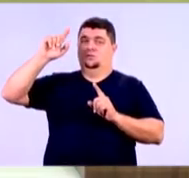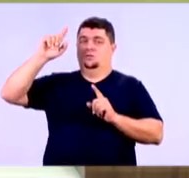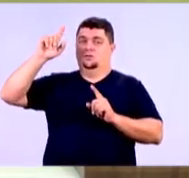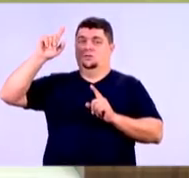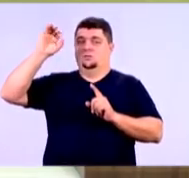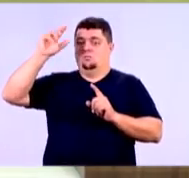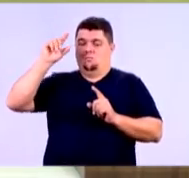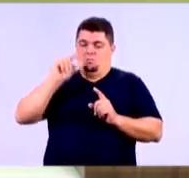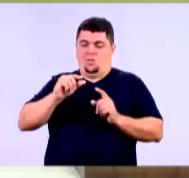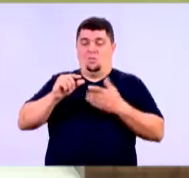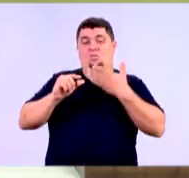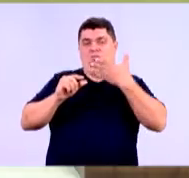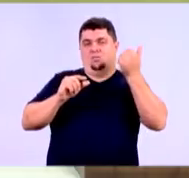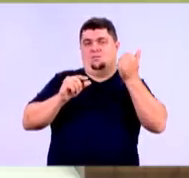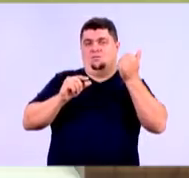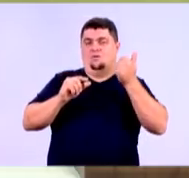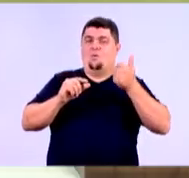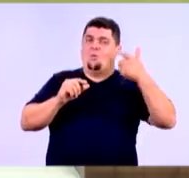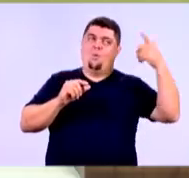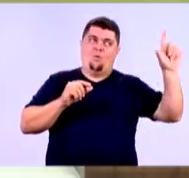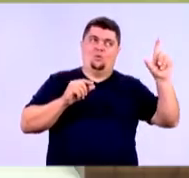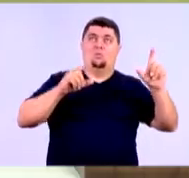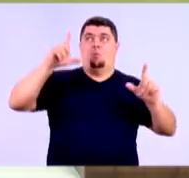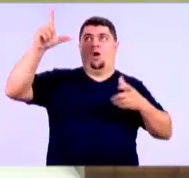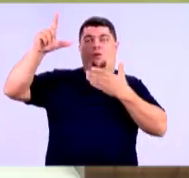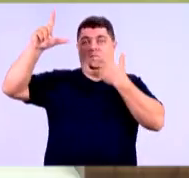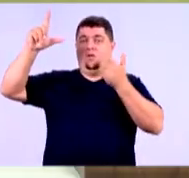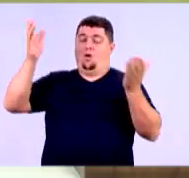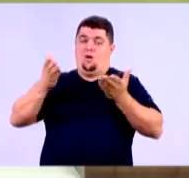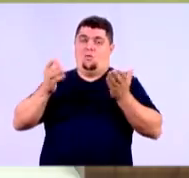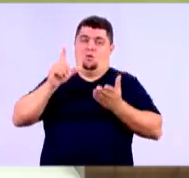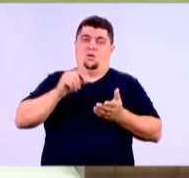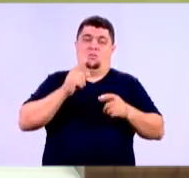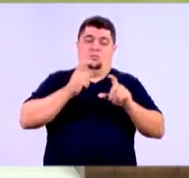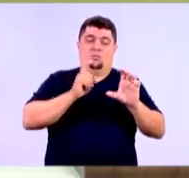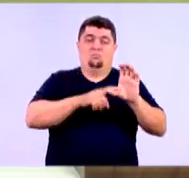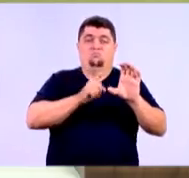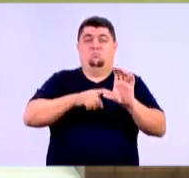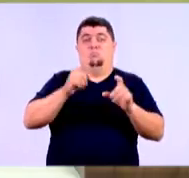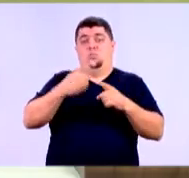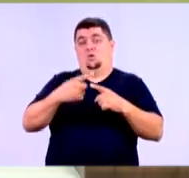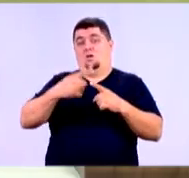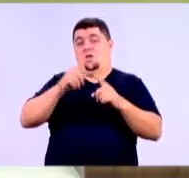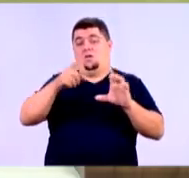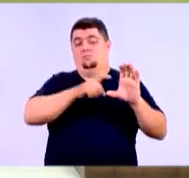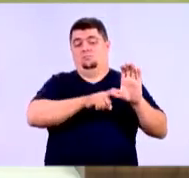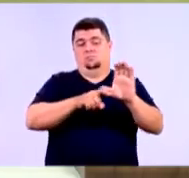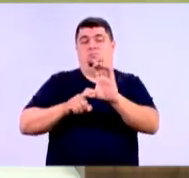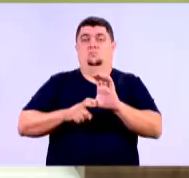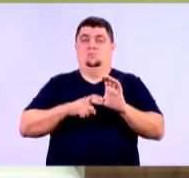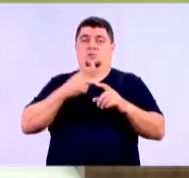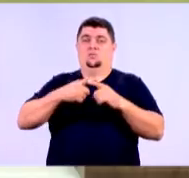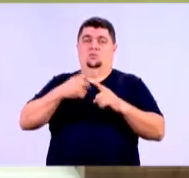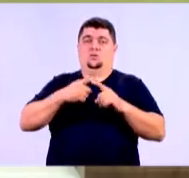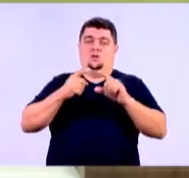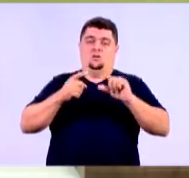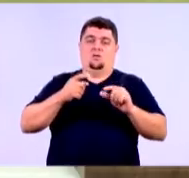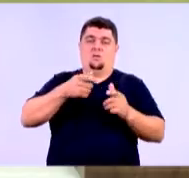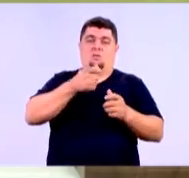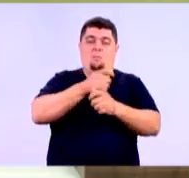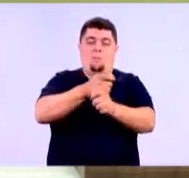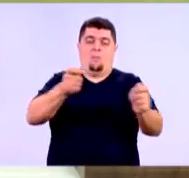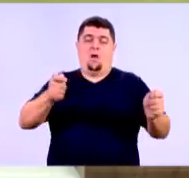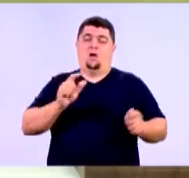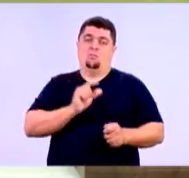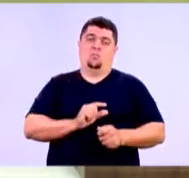número, melhor, porque você vai verificar que é menor a participação do capital de terceiros frente ao seu patrimônio total.